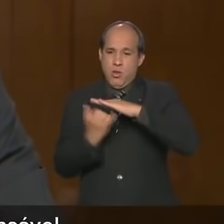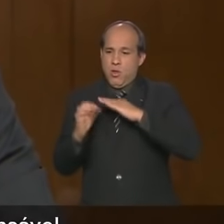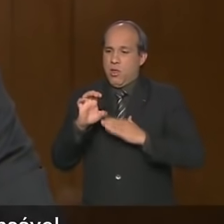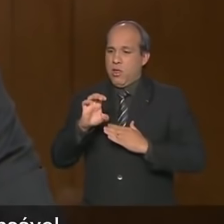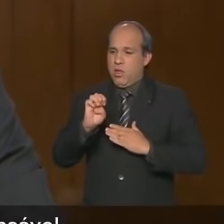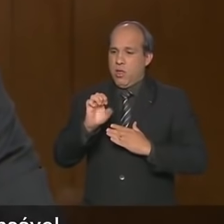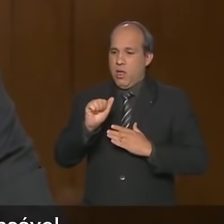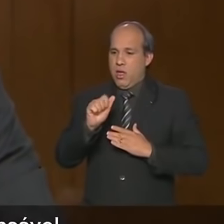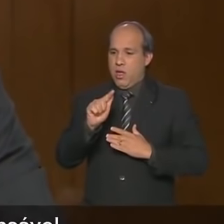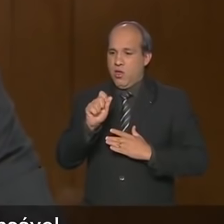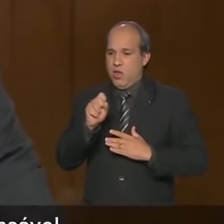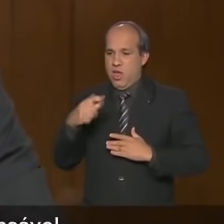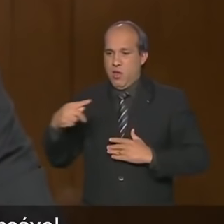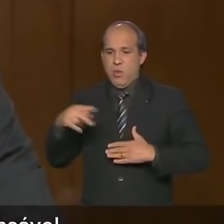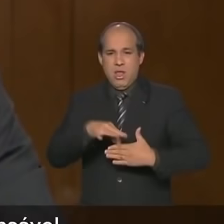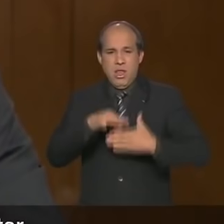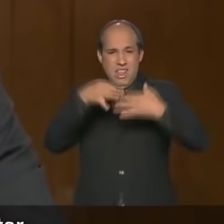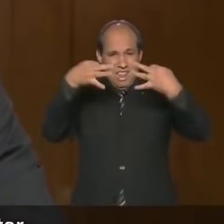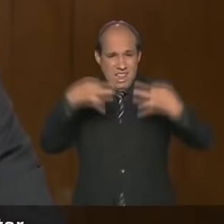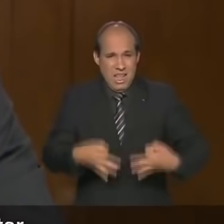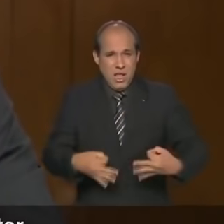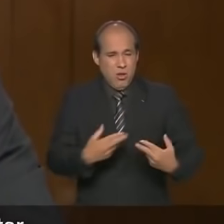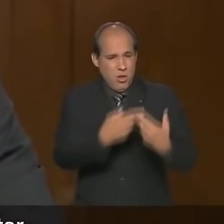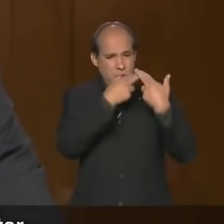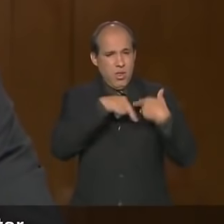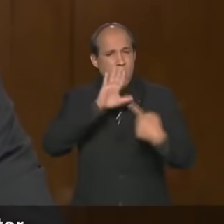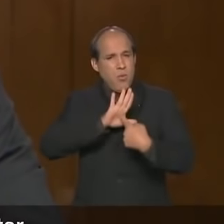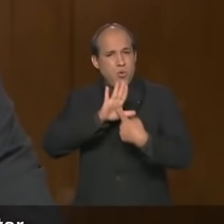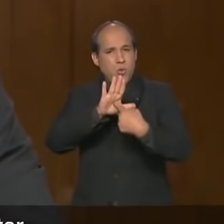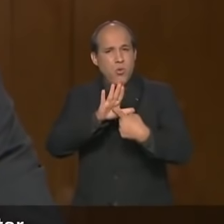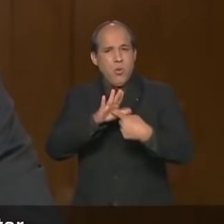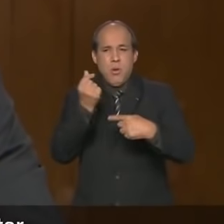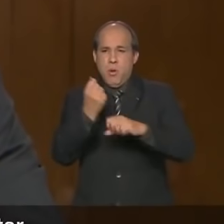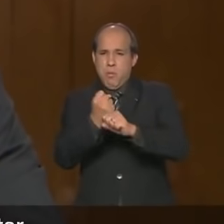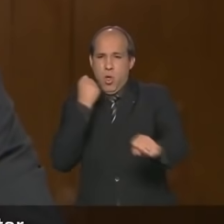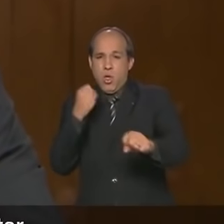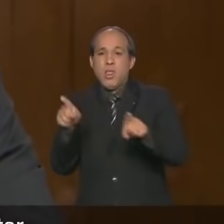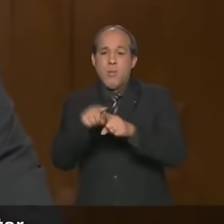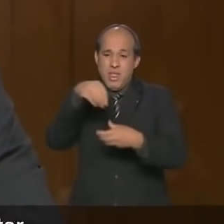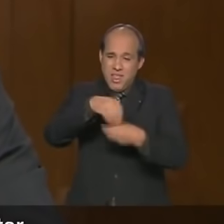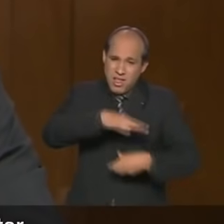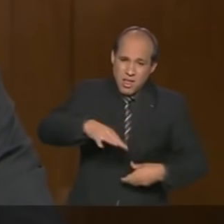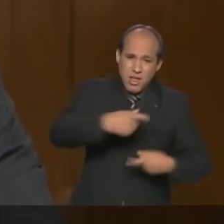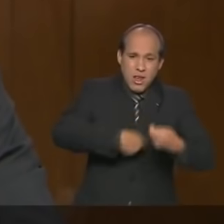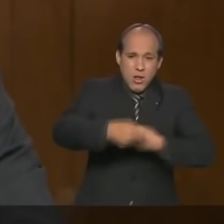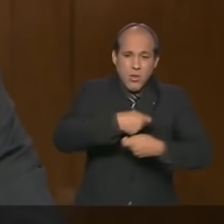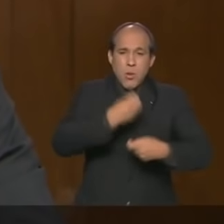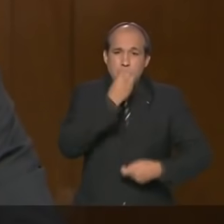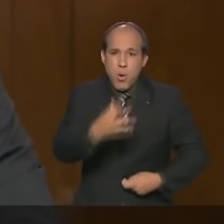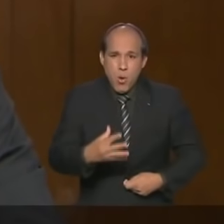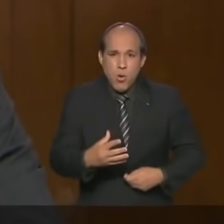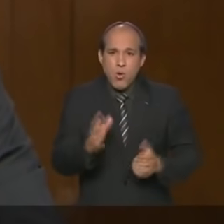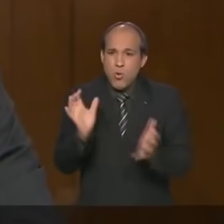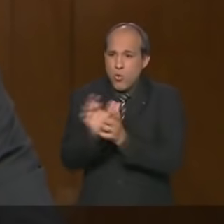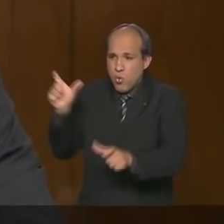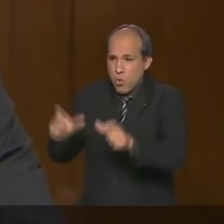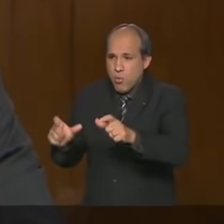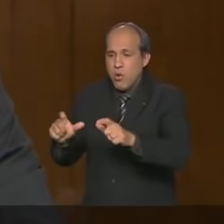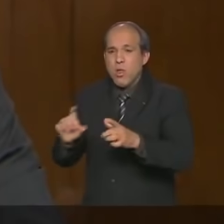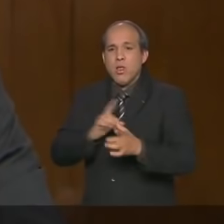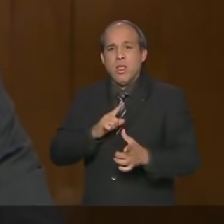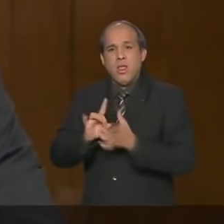sob um comando honesta e responsável apresentou além de lucro um ambiente salutar entre os permissionários